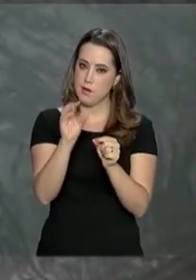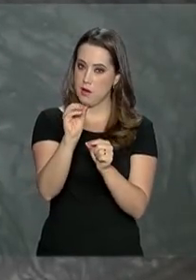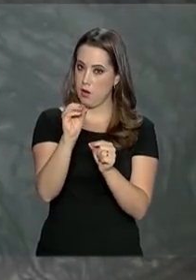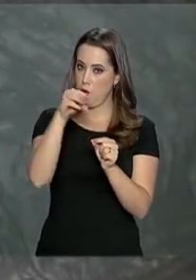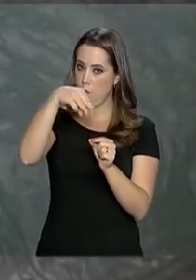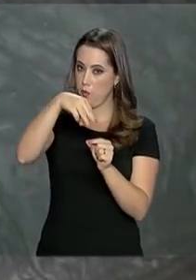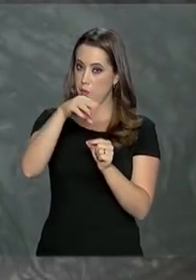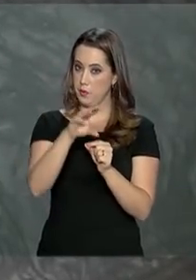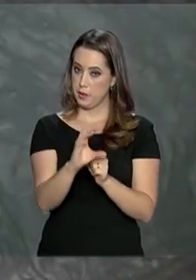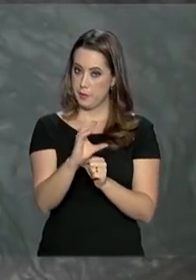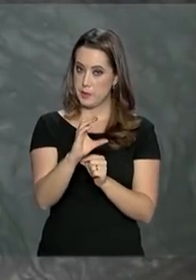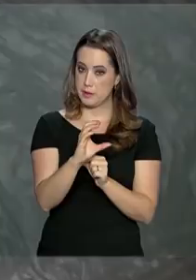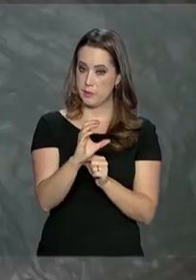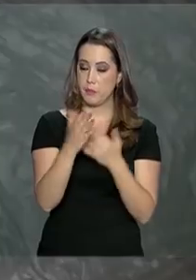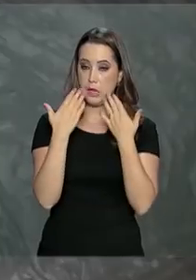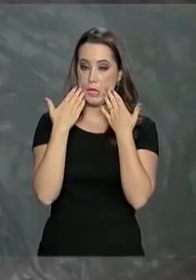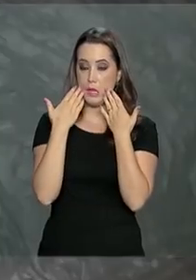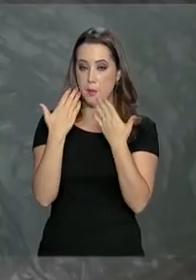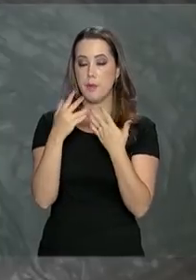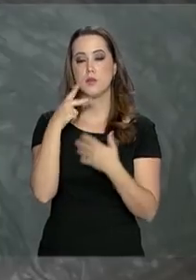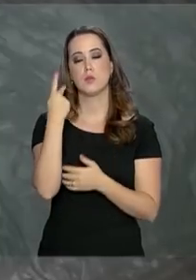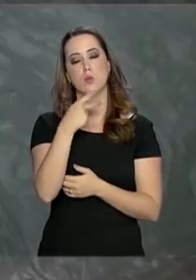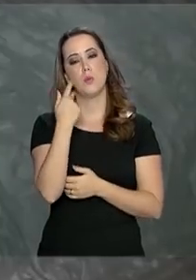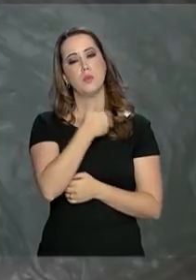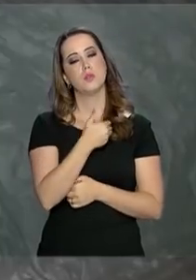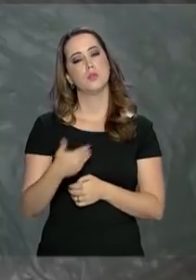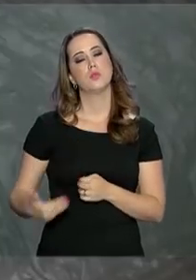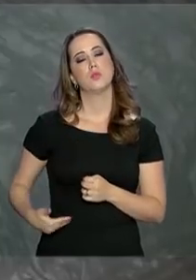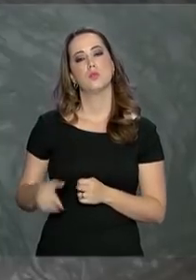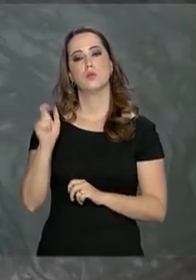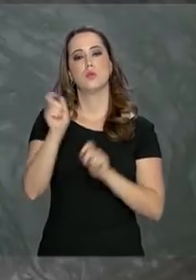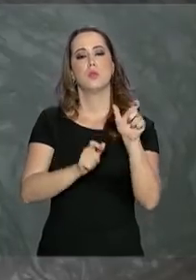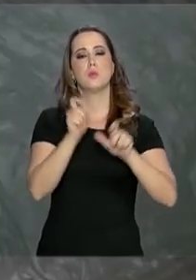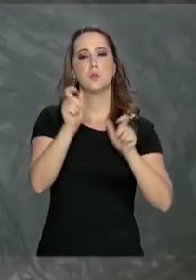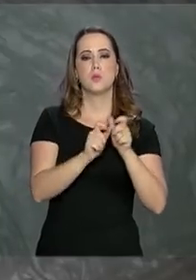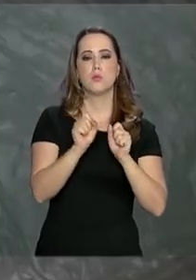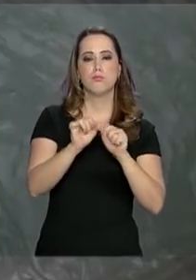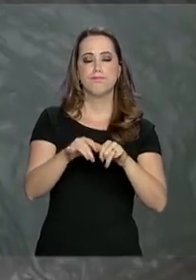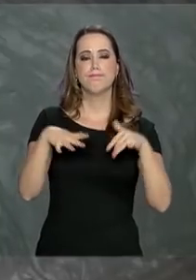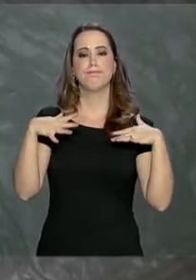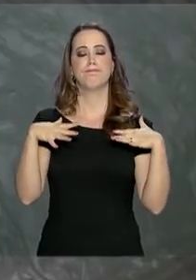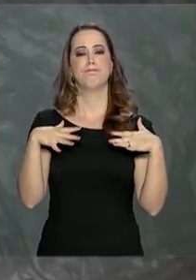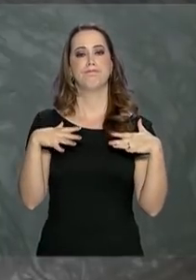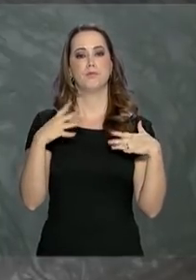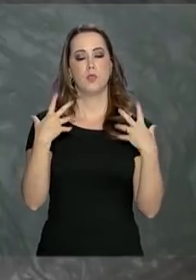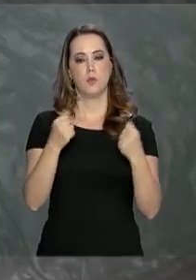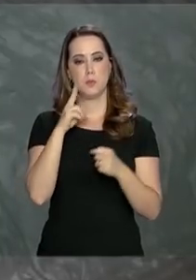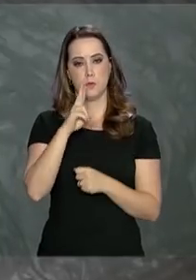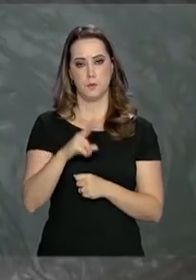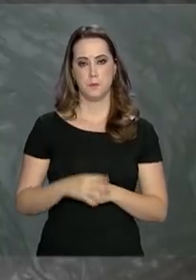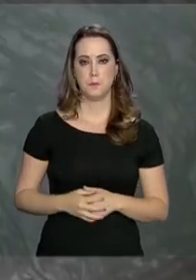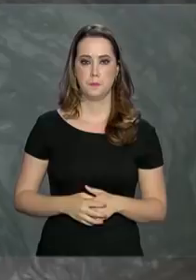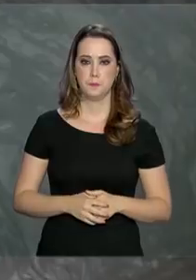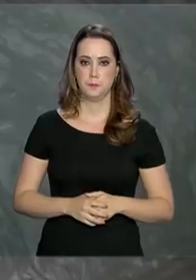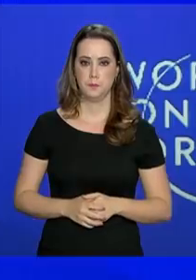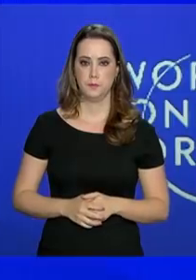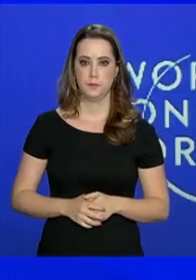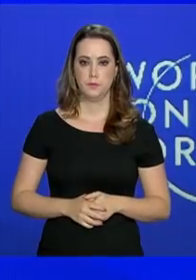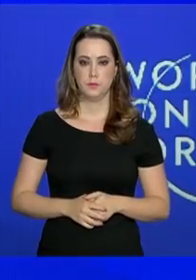brasileiro, ele apresentou a sua política de governo aos participantes do fórum. Vamos ouvir.